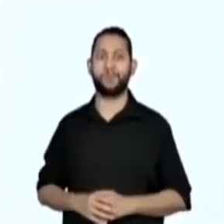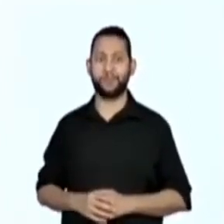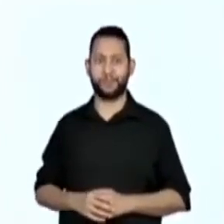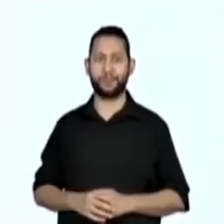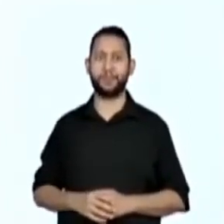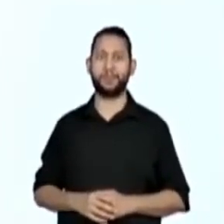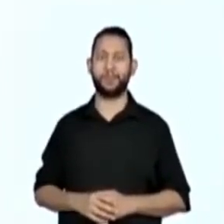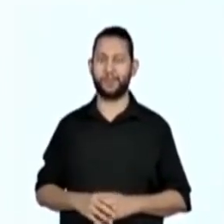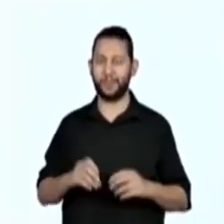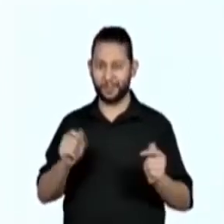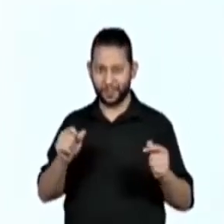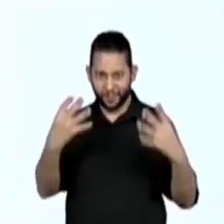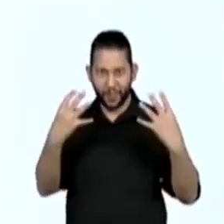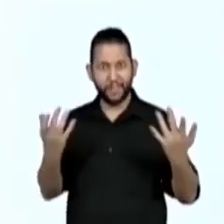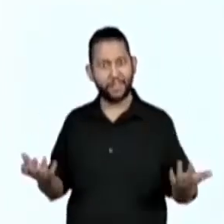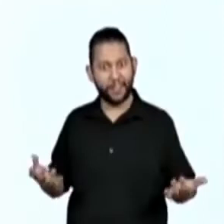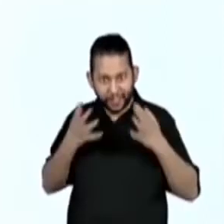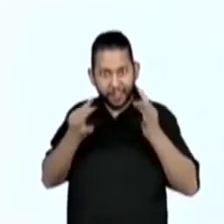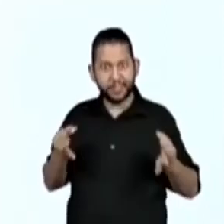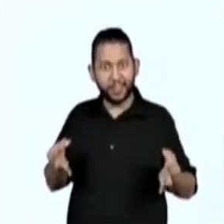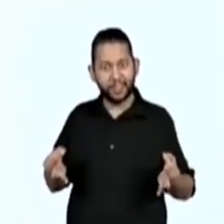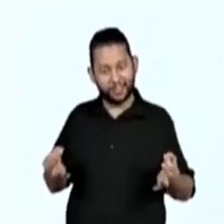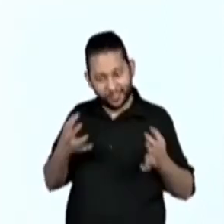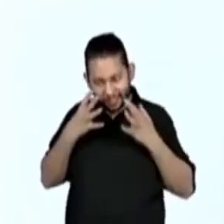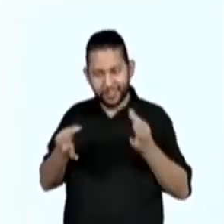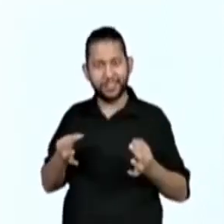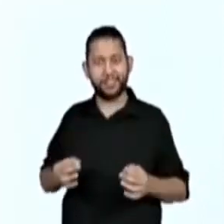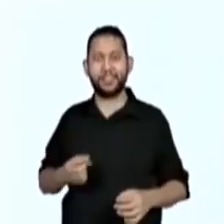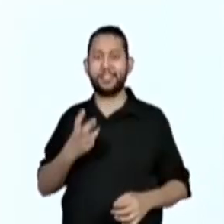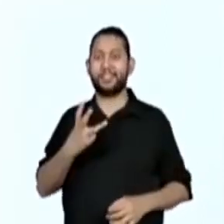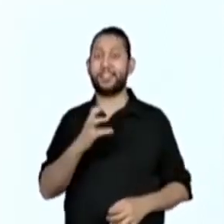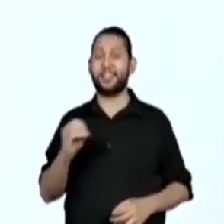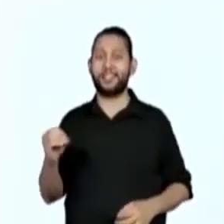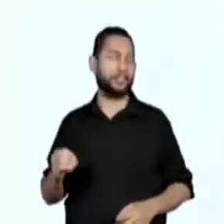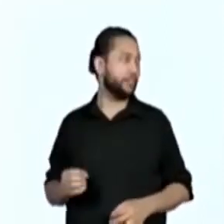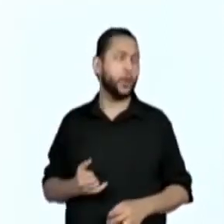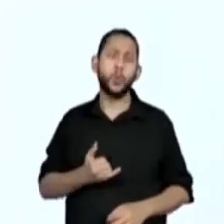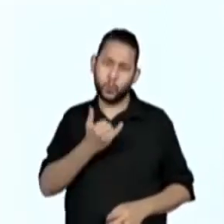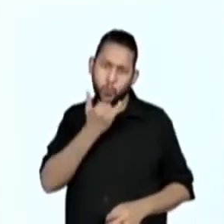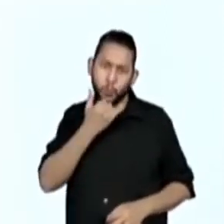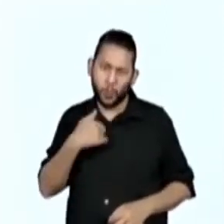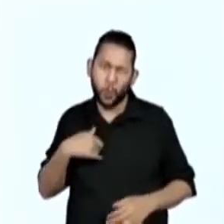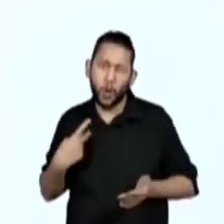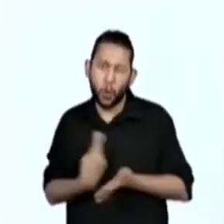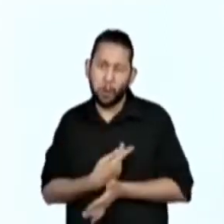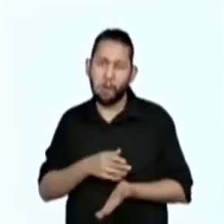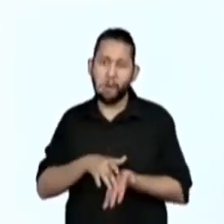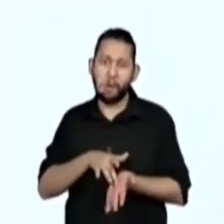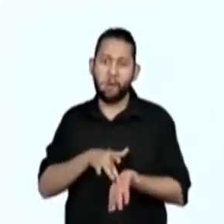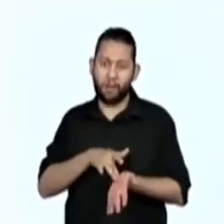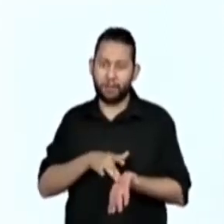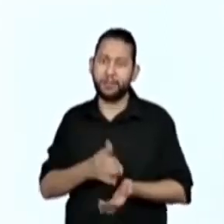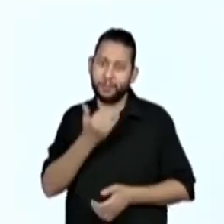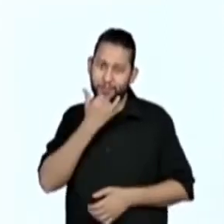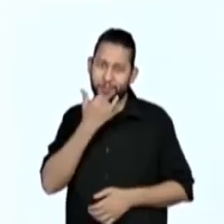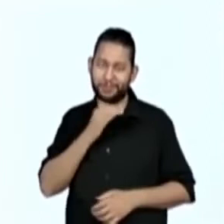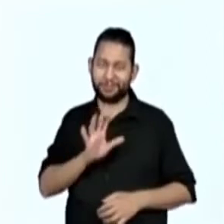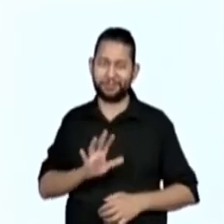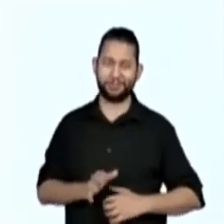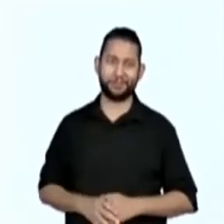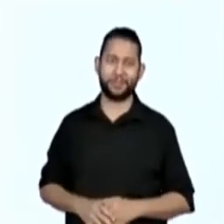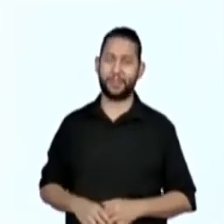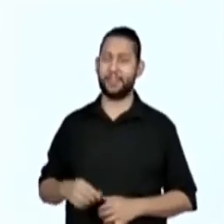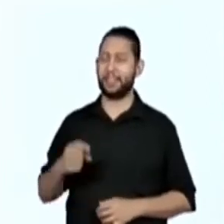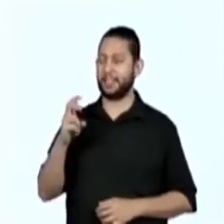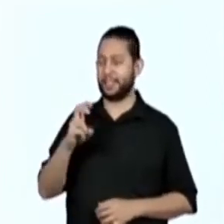só para ver se você estavam atentas né agora disfarcei Opa como é que eu volto a canetinha aqui você volta para mim